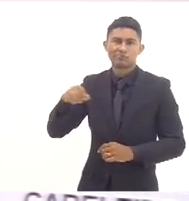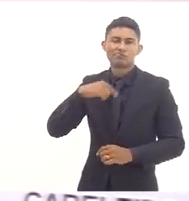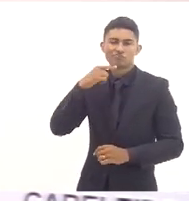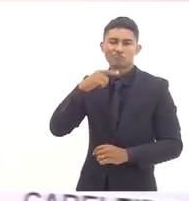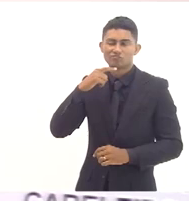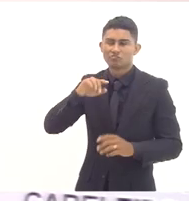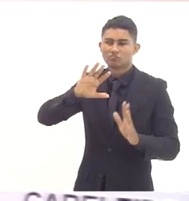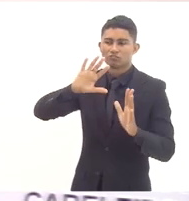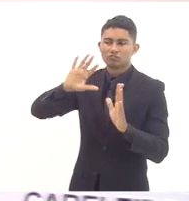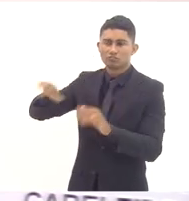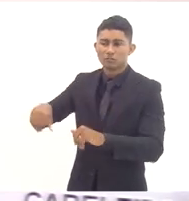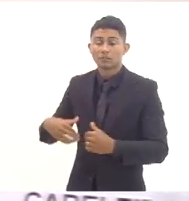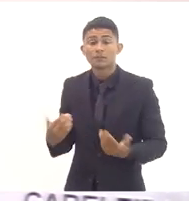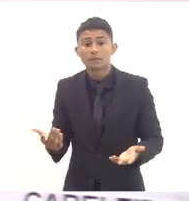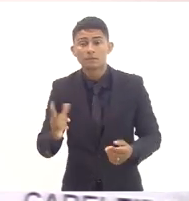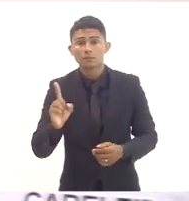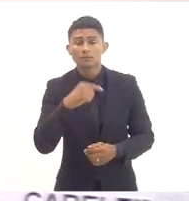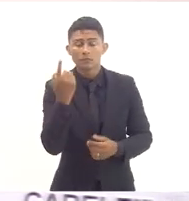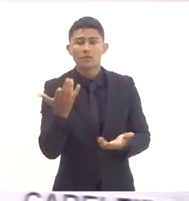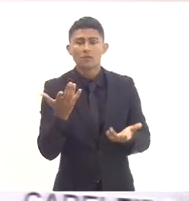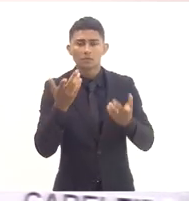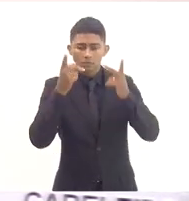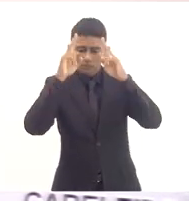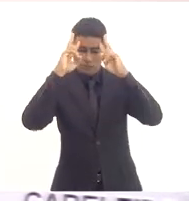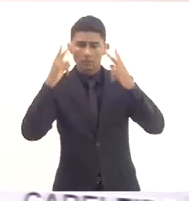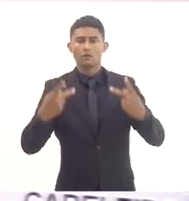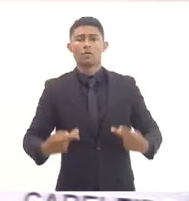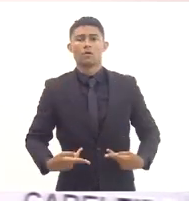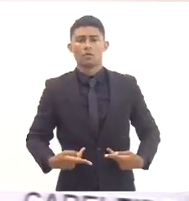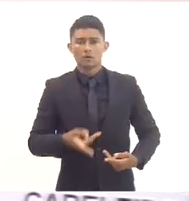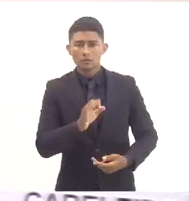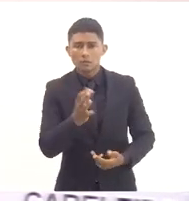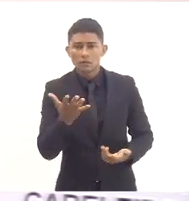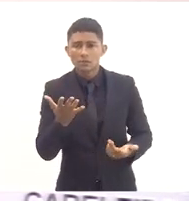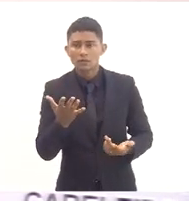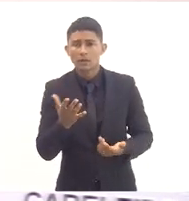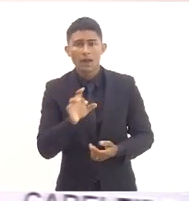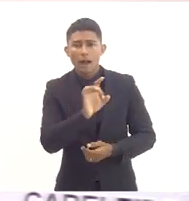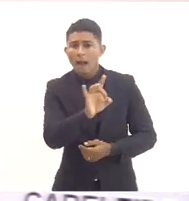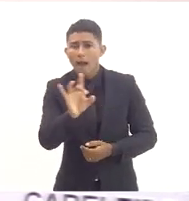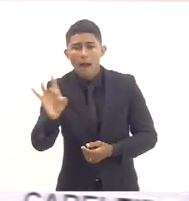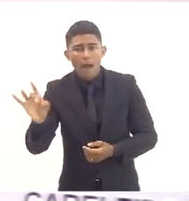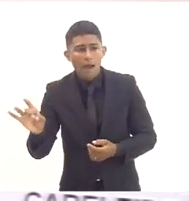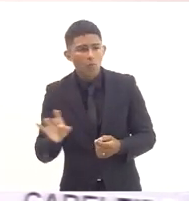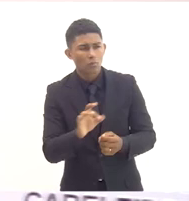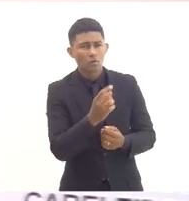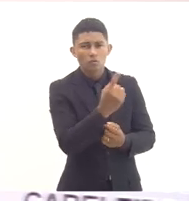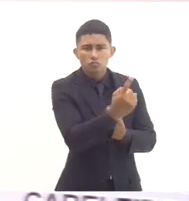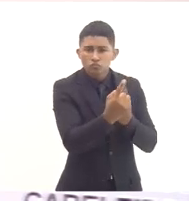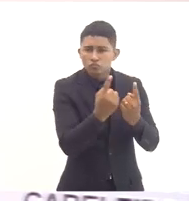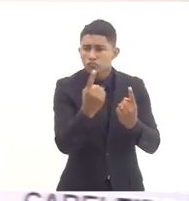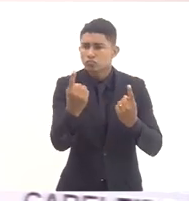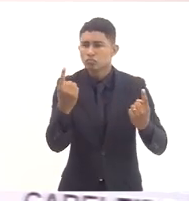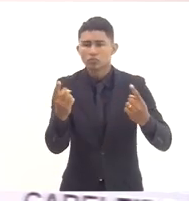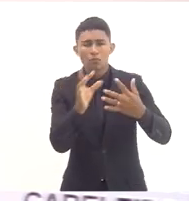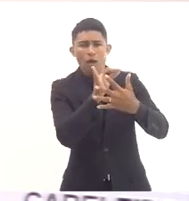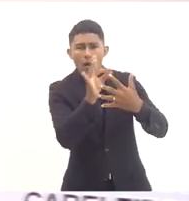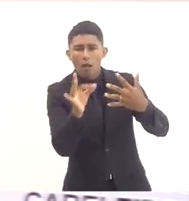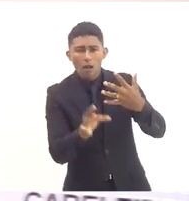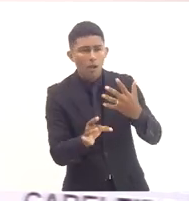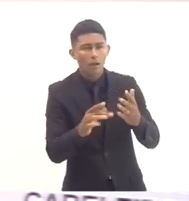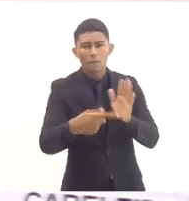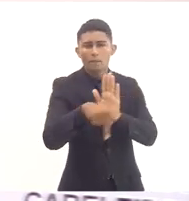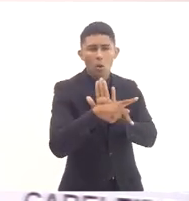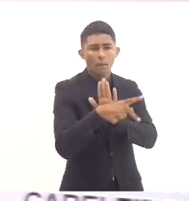humana somos pela nossa natureza únicos E repetitivas e essa é a nossa beleza